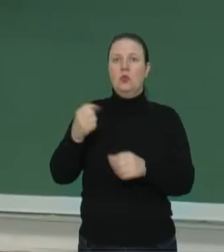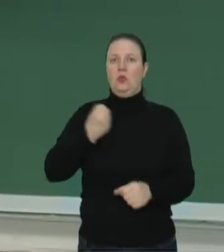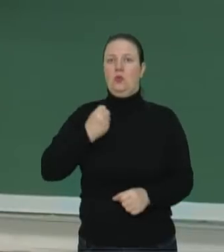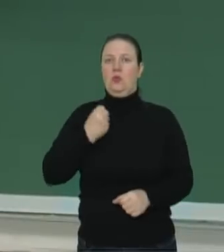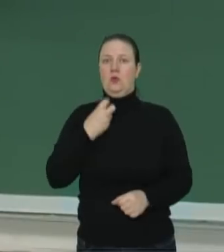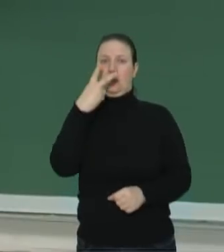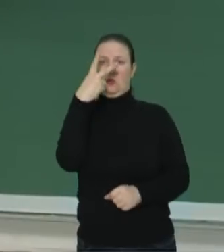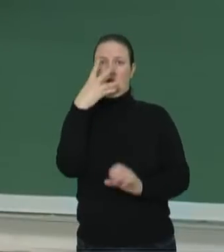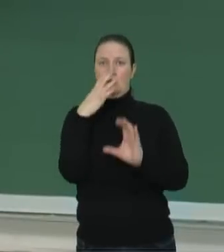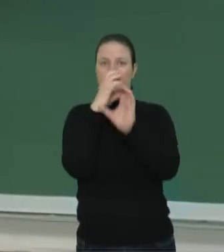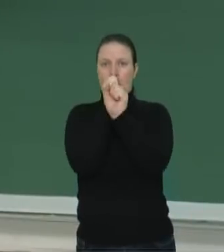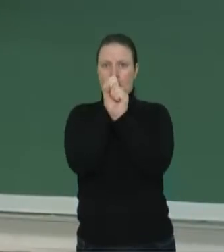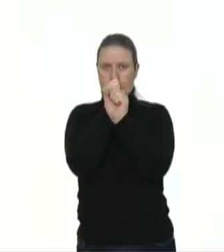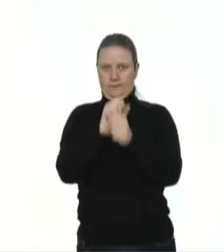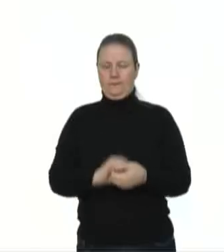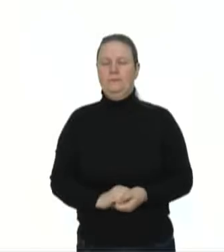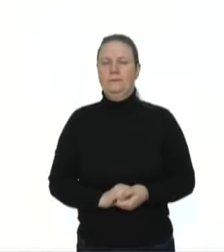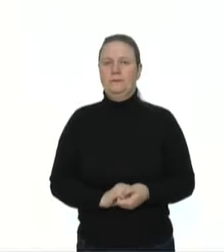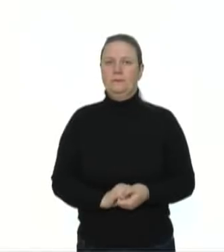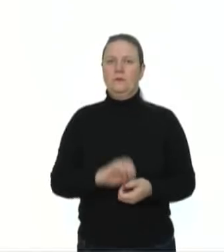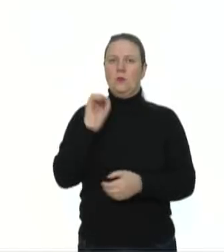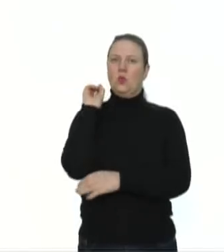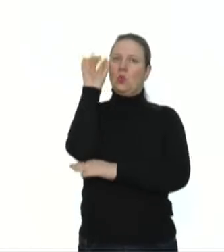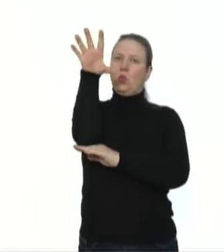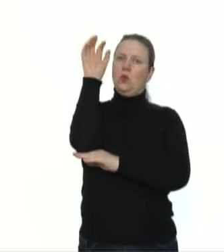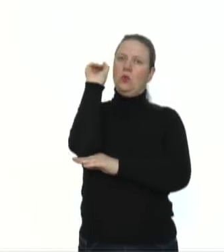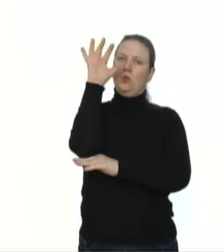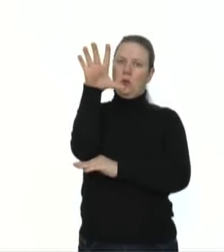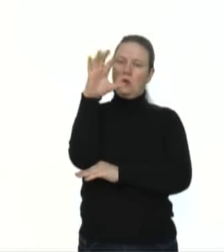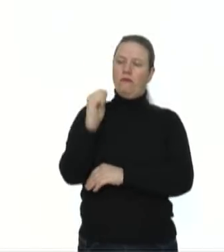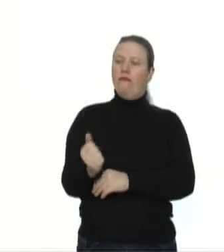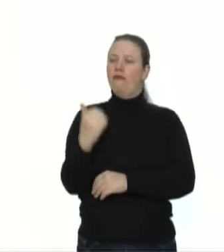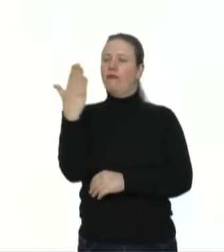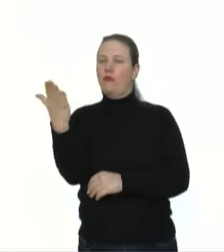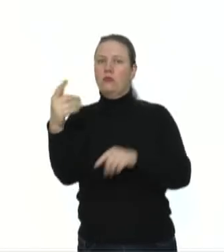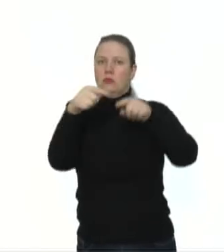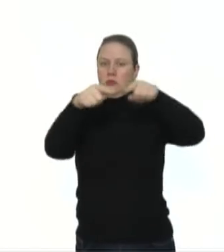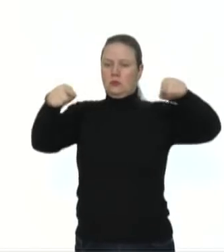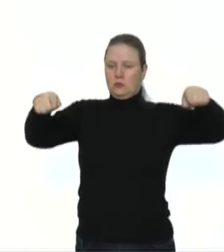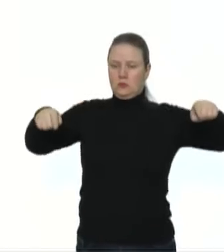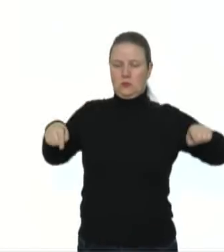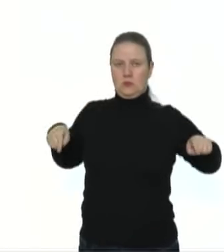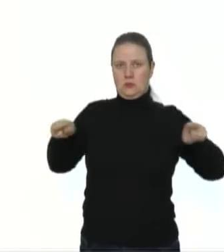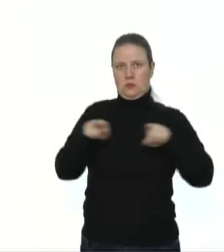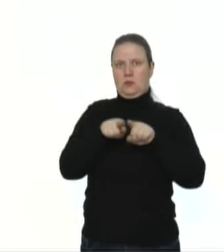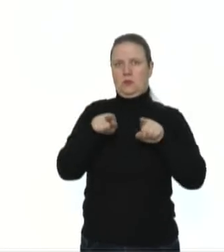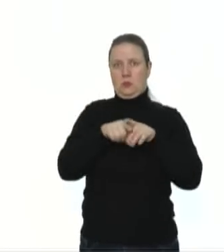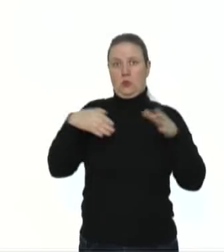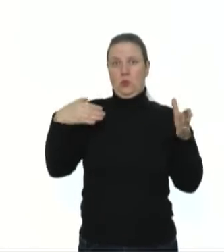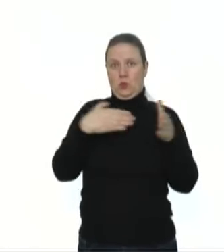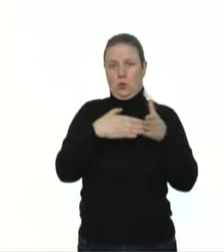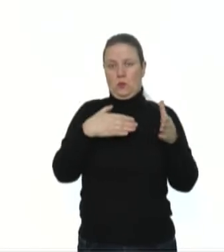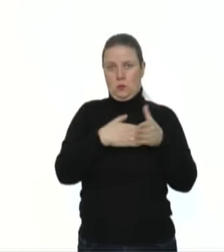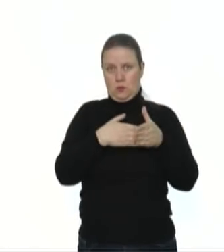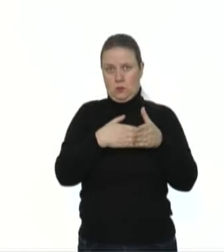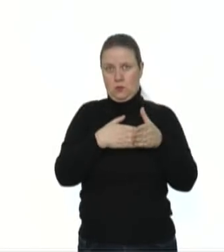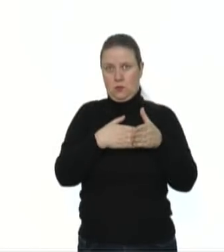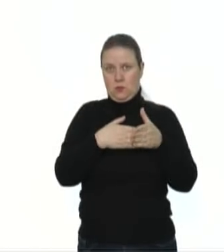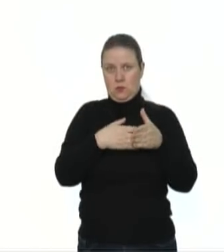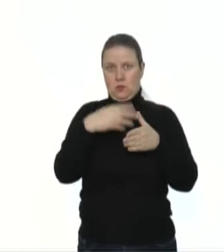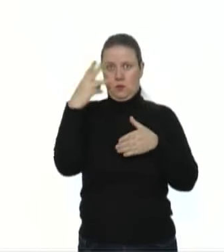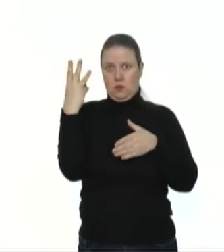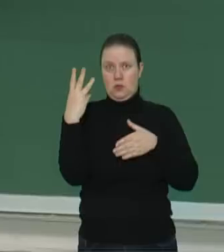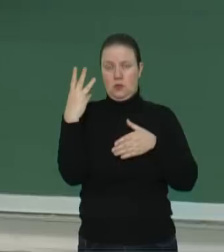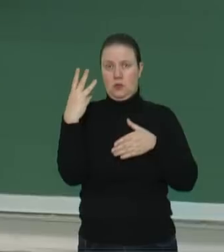2 pontos, tá? Cesta convertida fora da região limitada por essa linha de